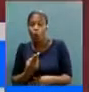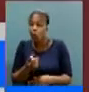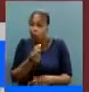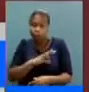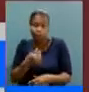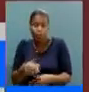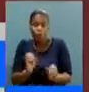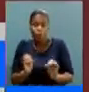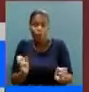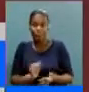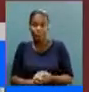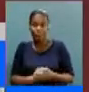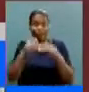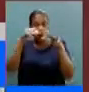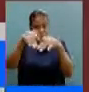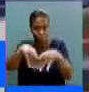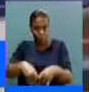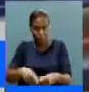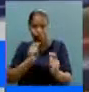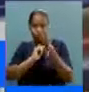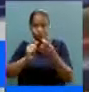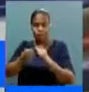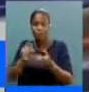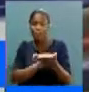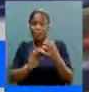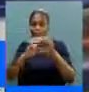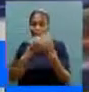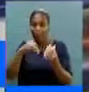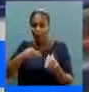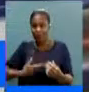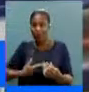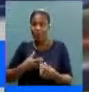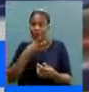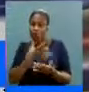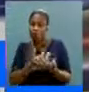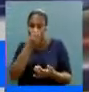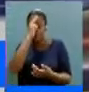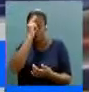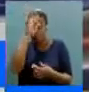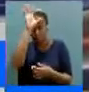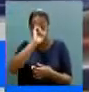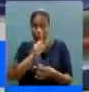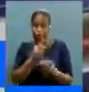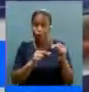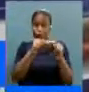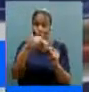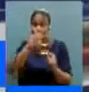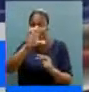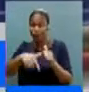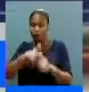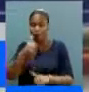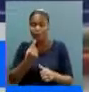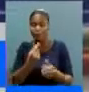achar a conferência de imprensa o secretário geral do mp de reter os esforços do governo na construção de um país melhor para